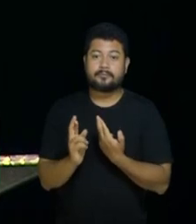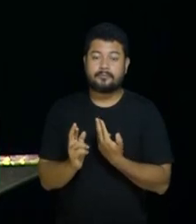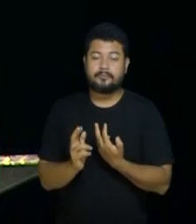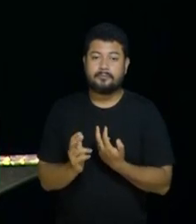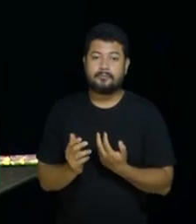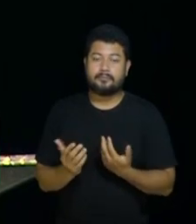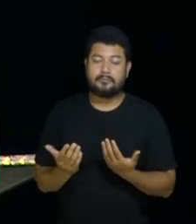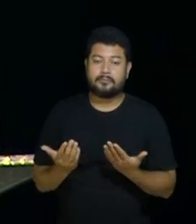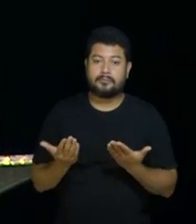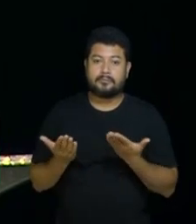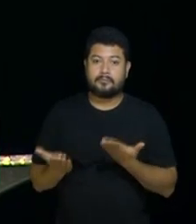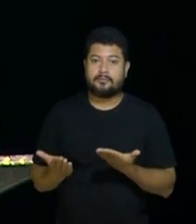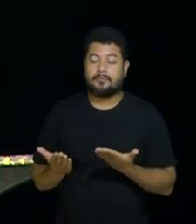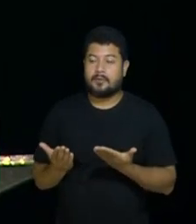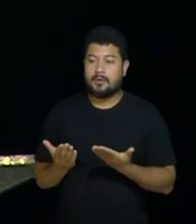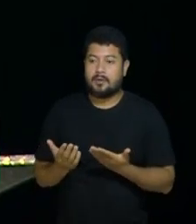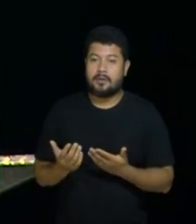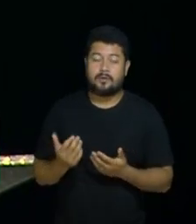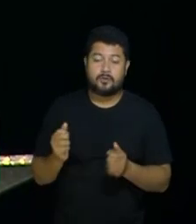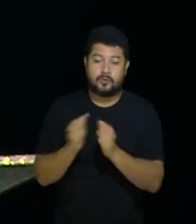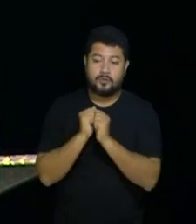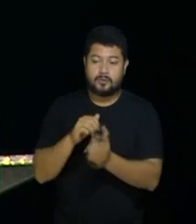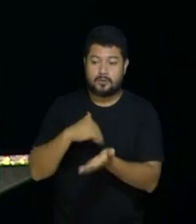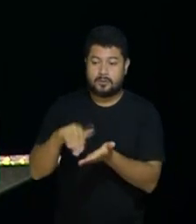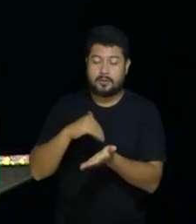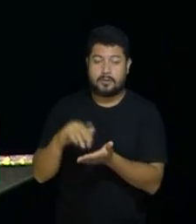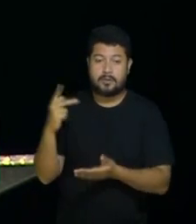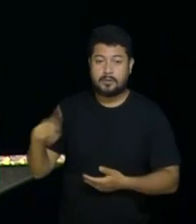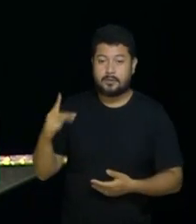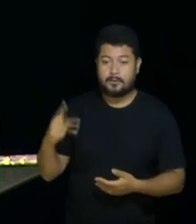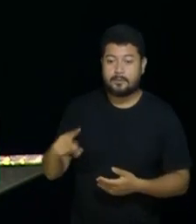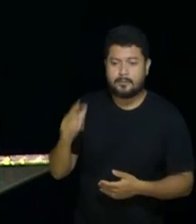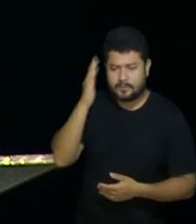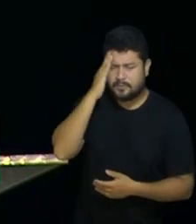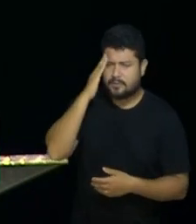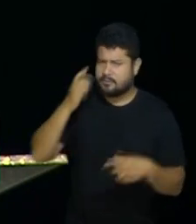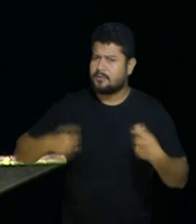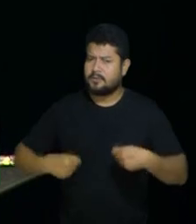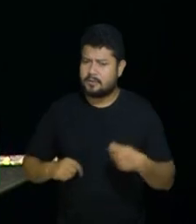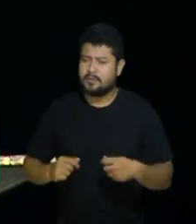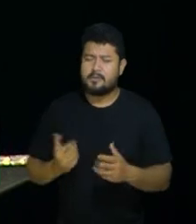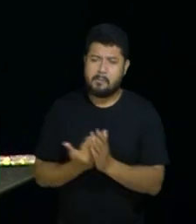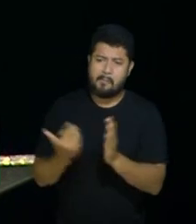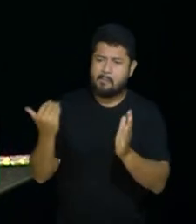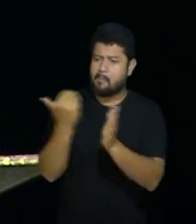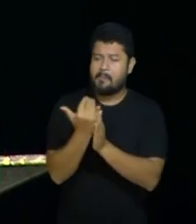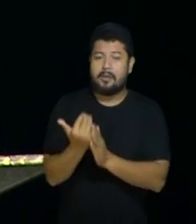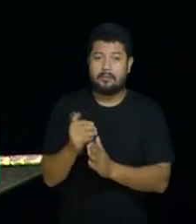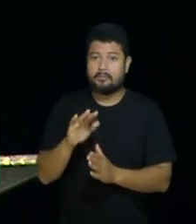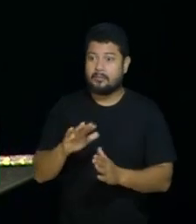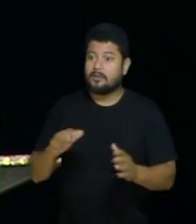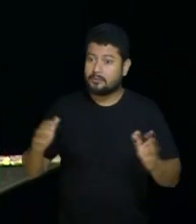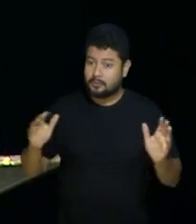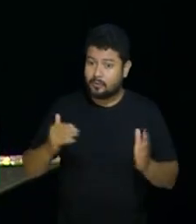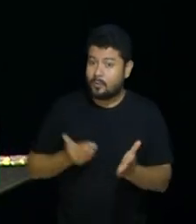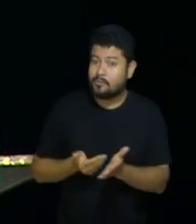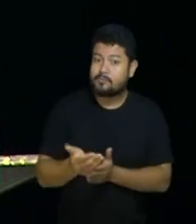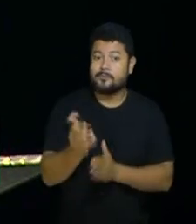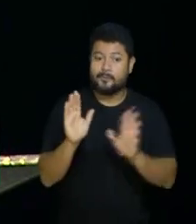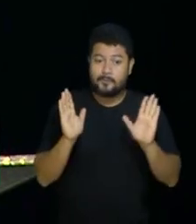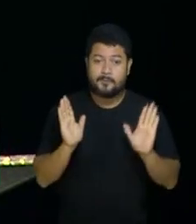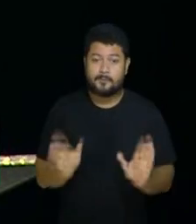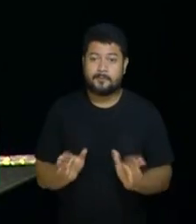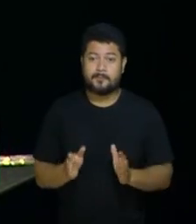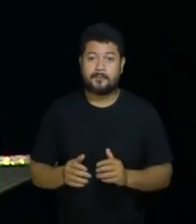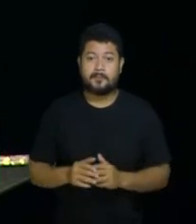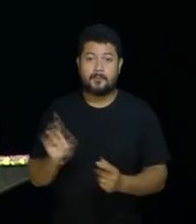trabalho nas SC de Santa Catarina. A gente sabe que tem muito para fazer ainda, mas muito já está fazendo. Então, o objetivo dele